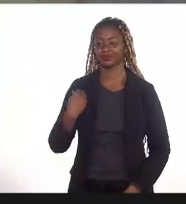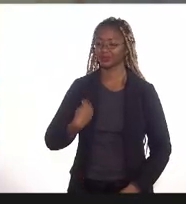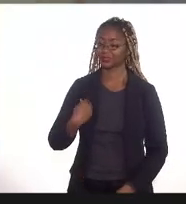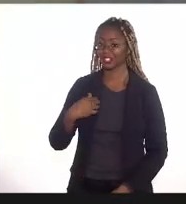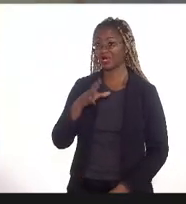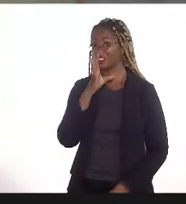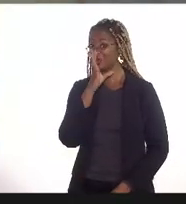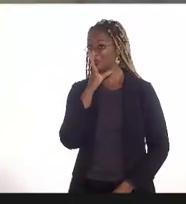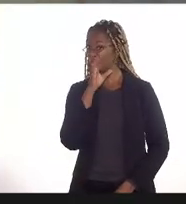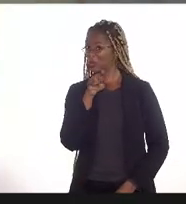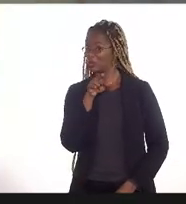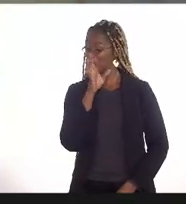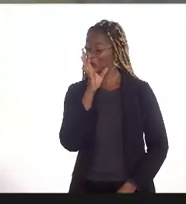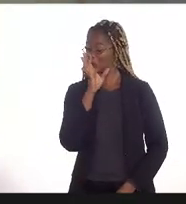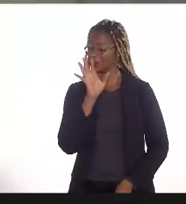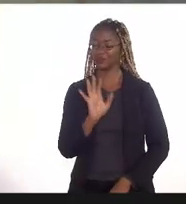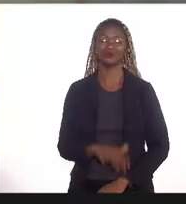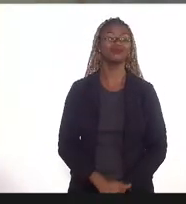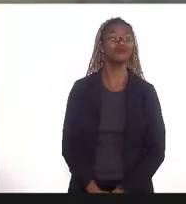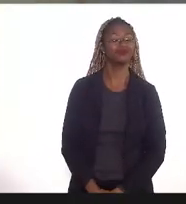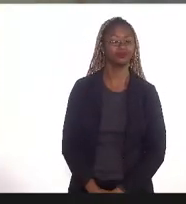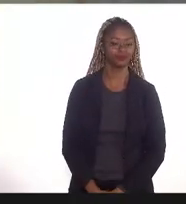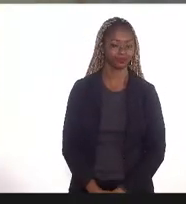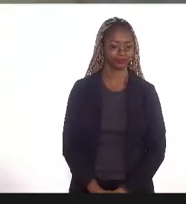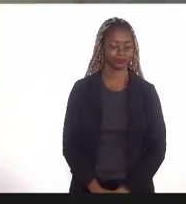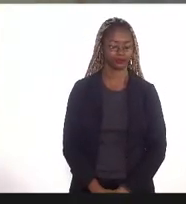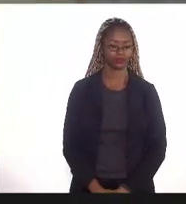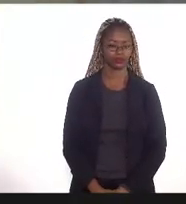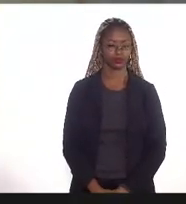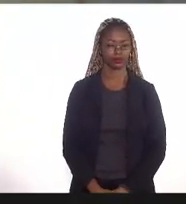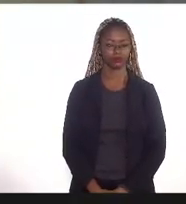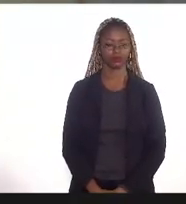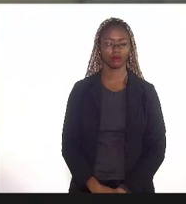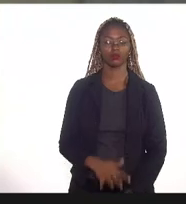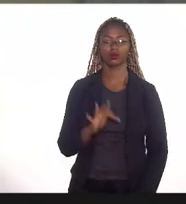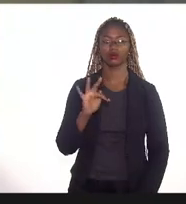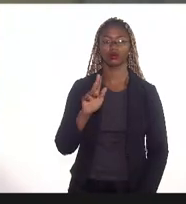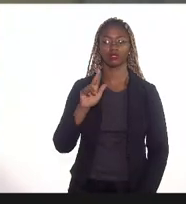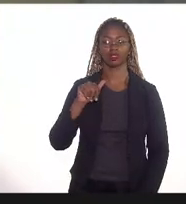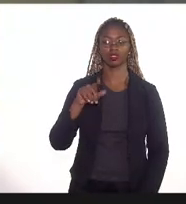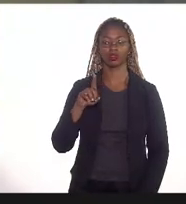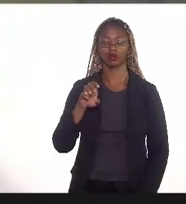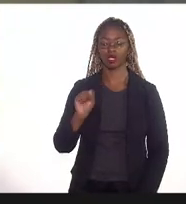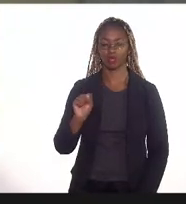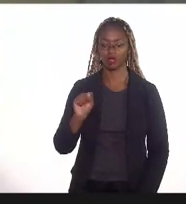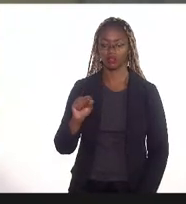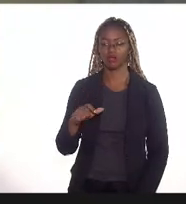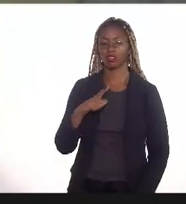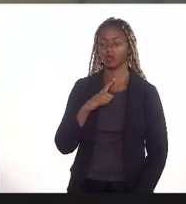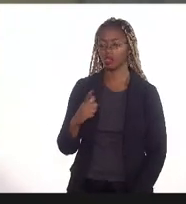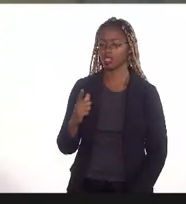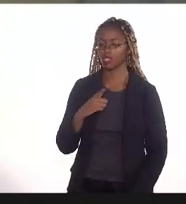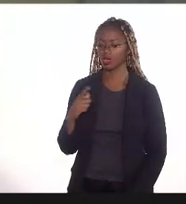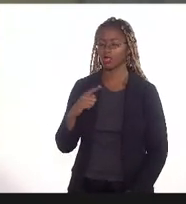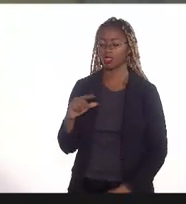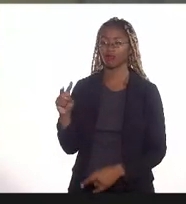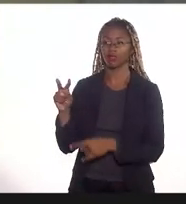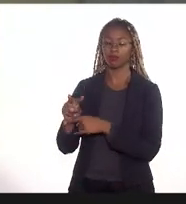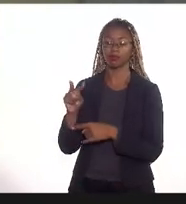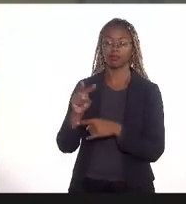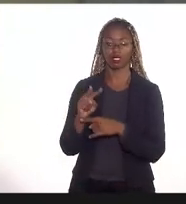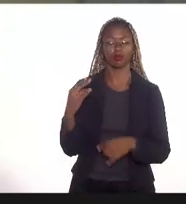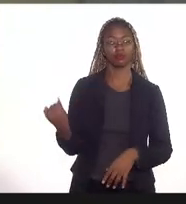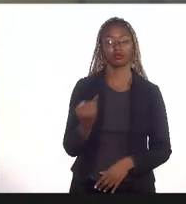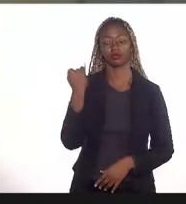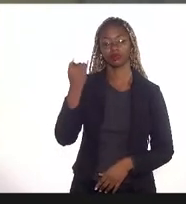né? E o Fundes já foi uma fonte de financiamento muito importante no